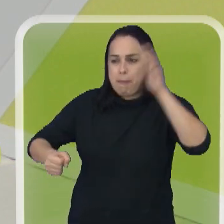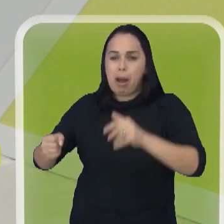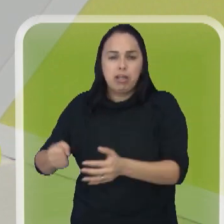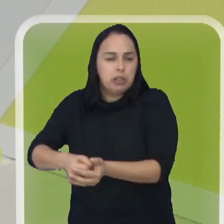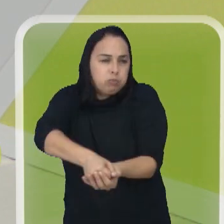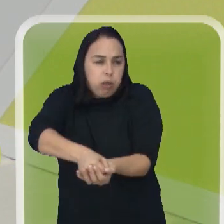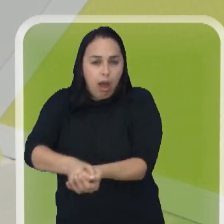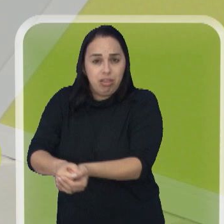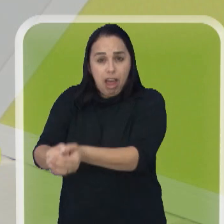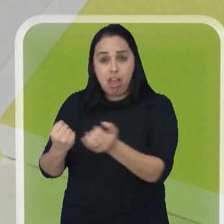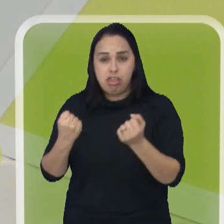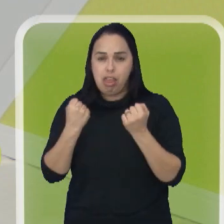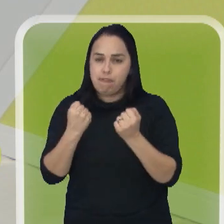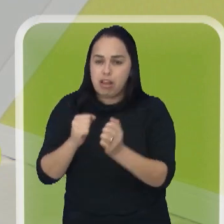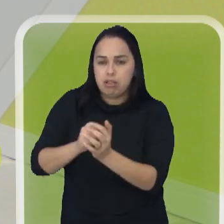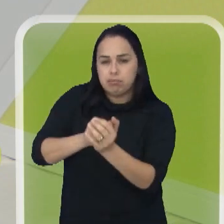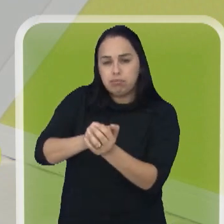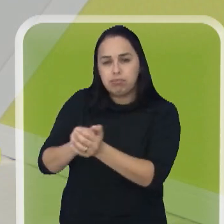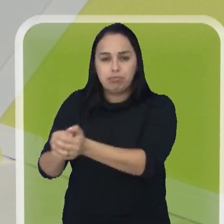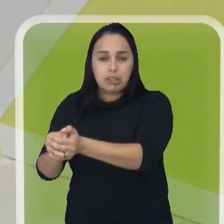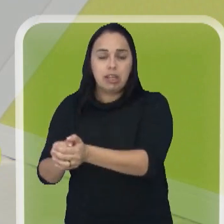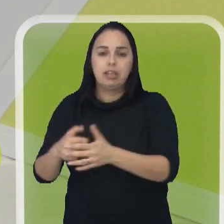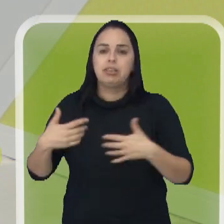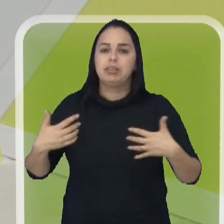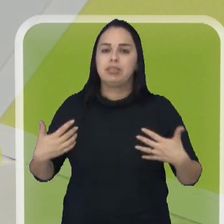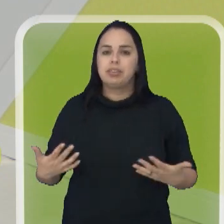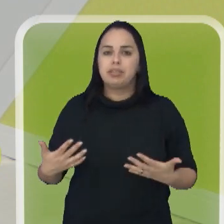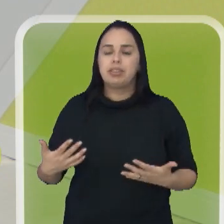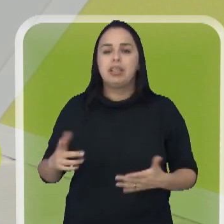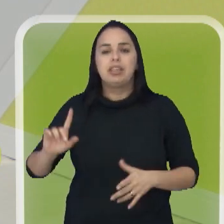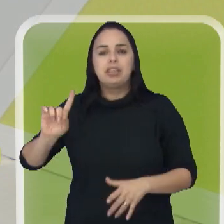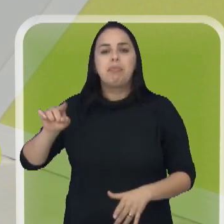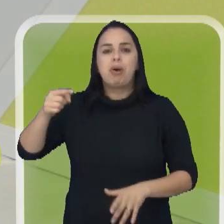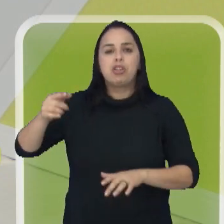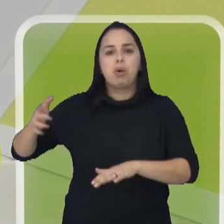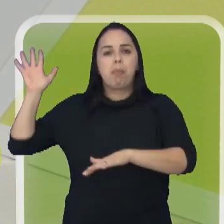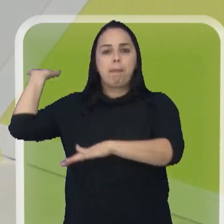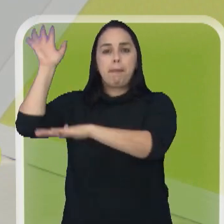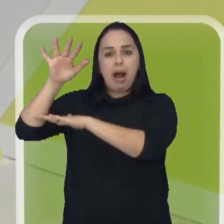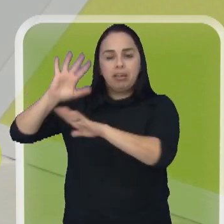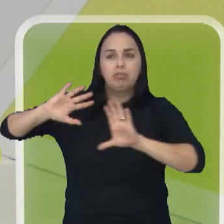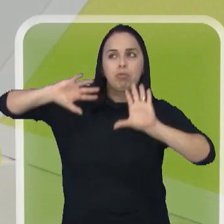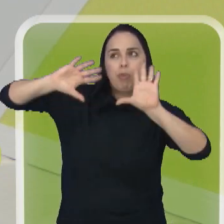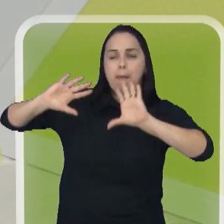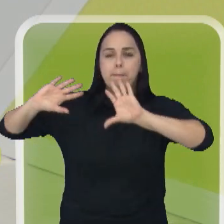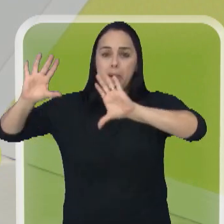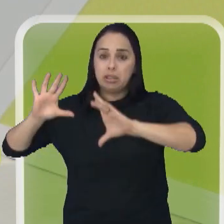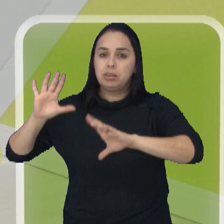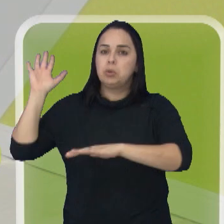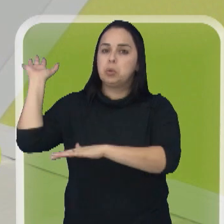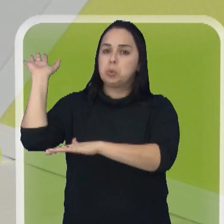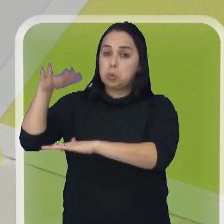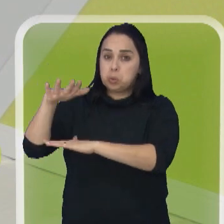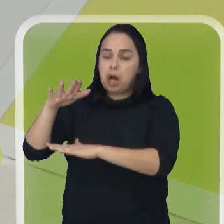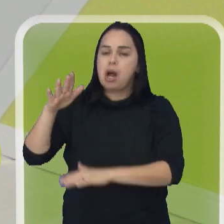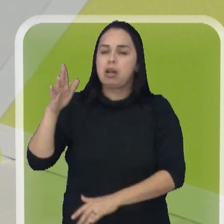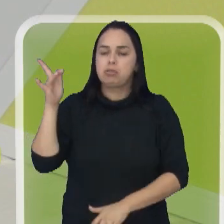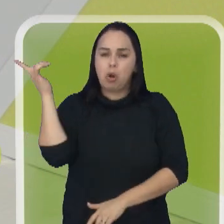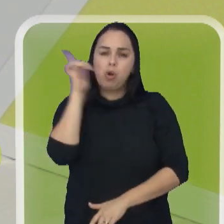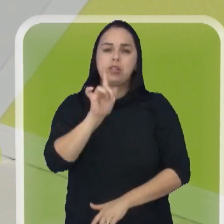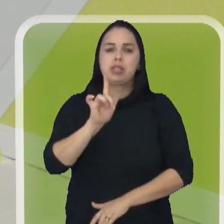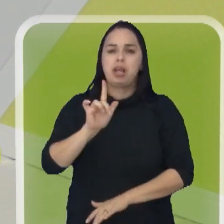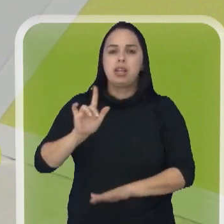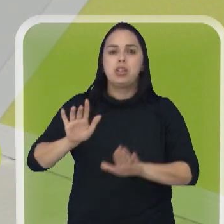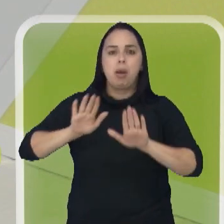o Rogerinho colocando na mão do Brasília, o Brasília distribuindo muito bem ali as opções de ataque do São José, o